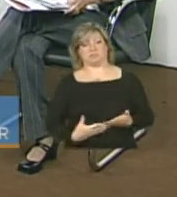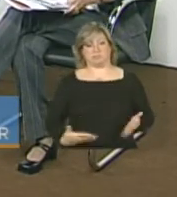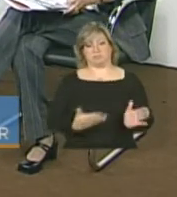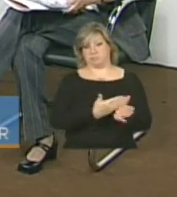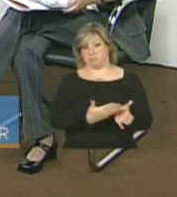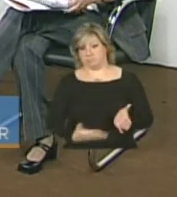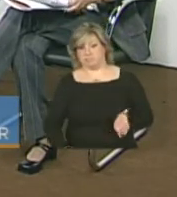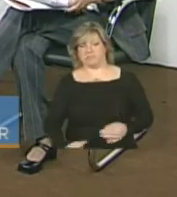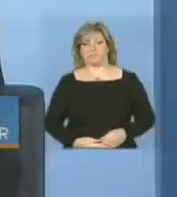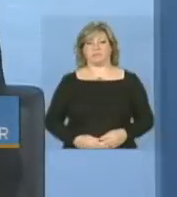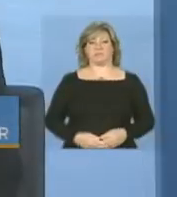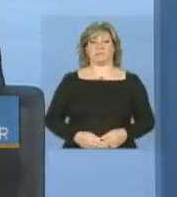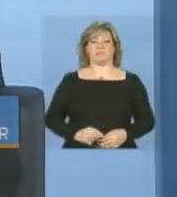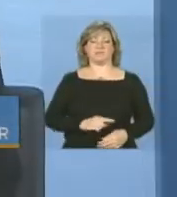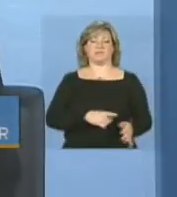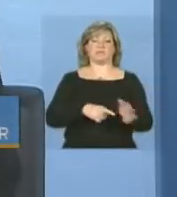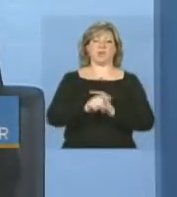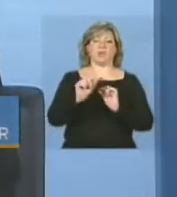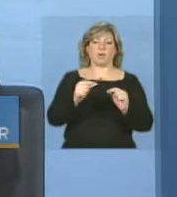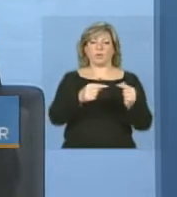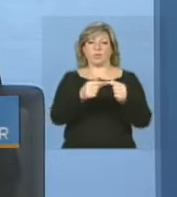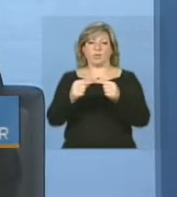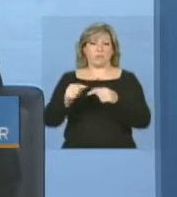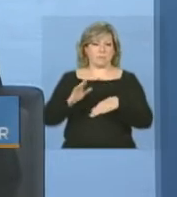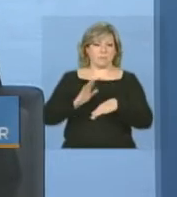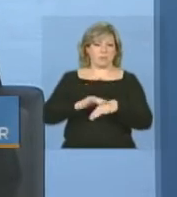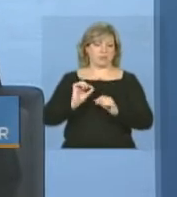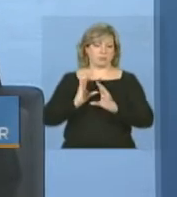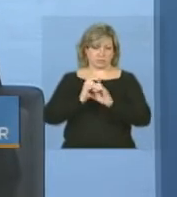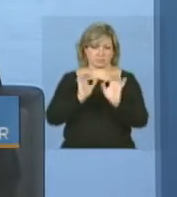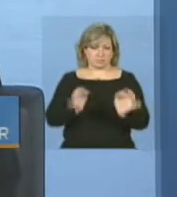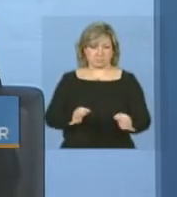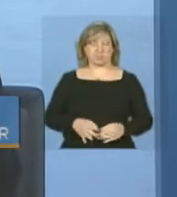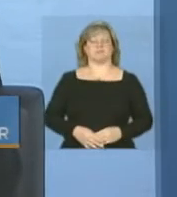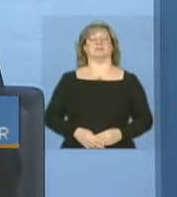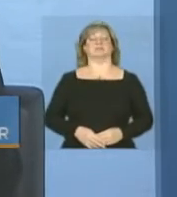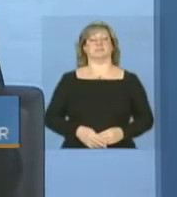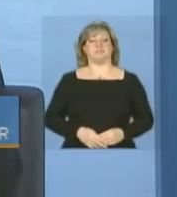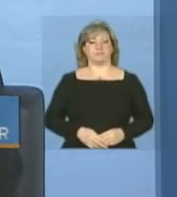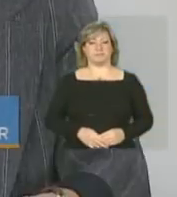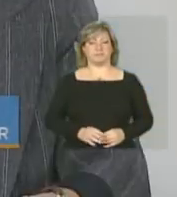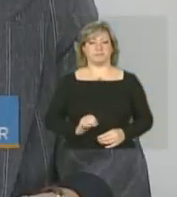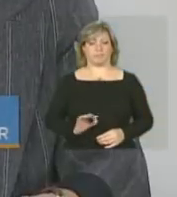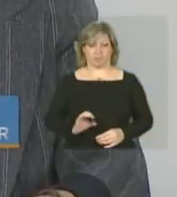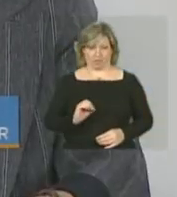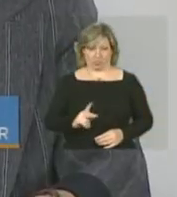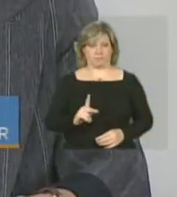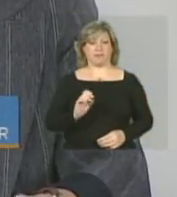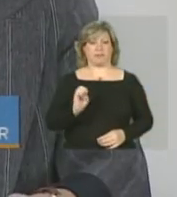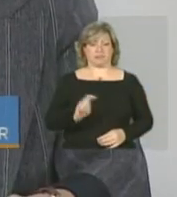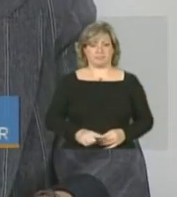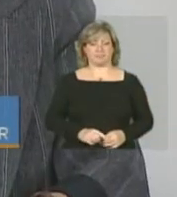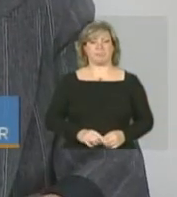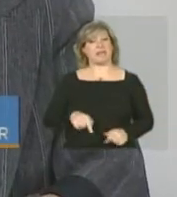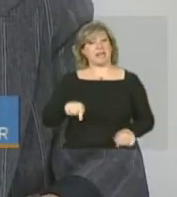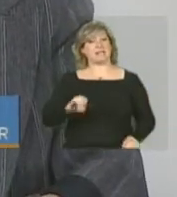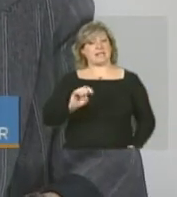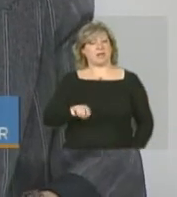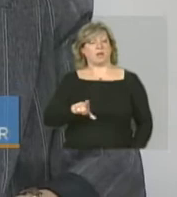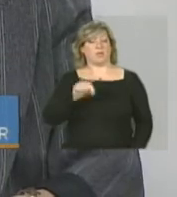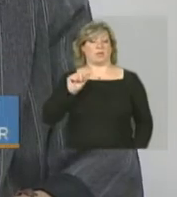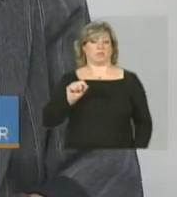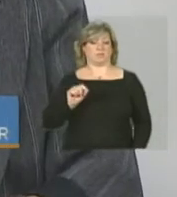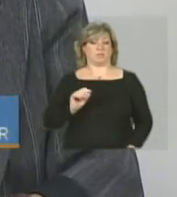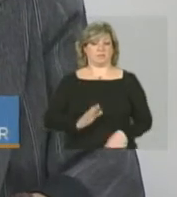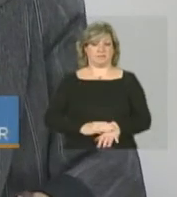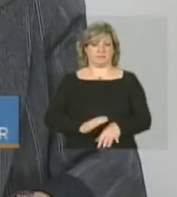que eles mais se afinaram, mais trabalharam durante todo esse processo. Isso, isso. É uma opção, porque